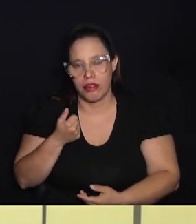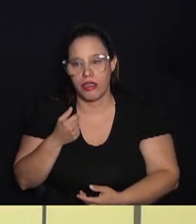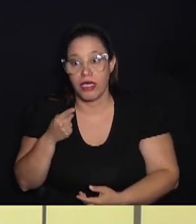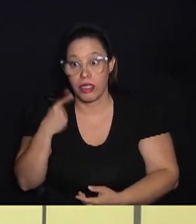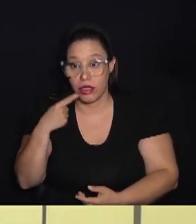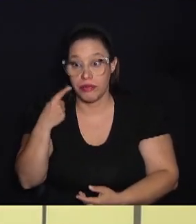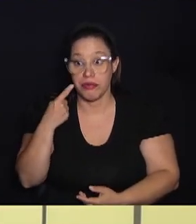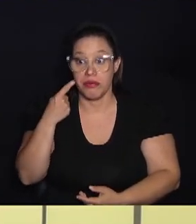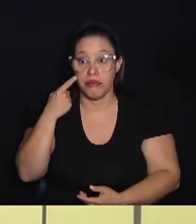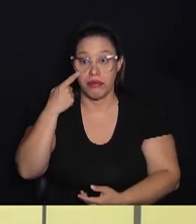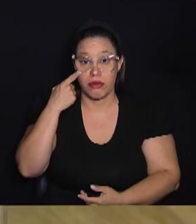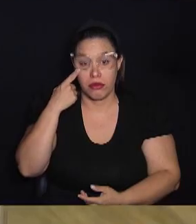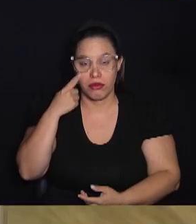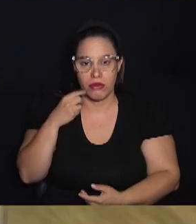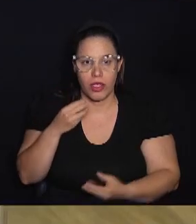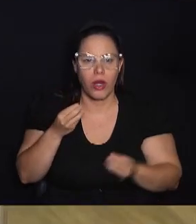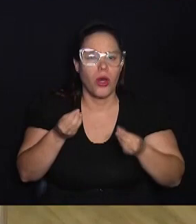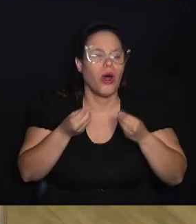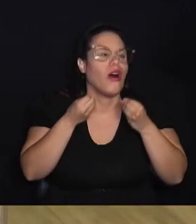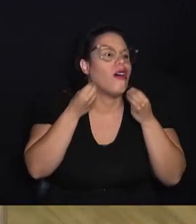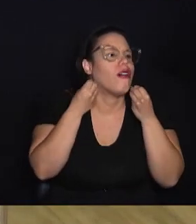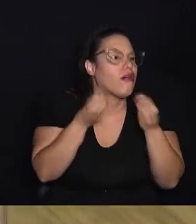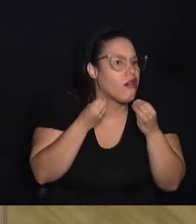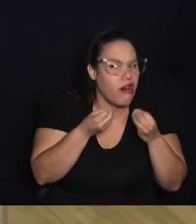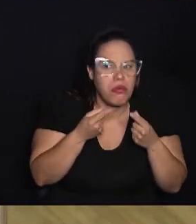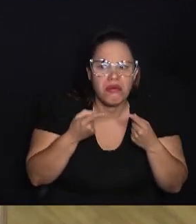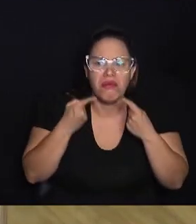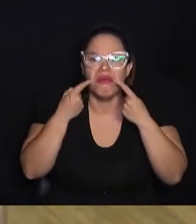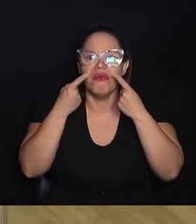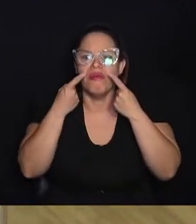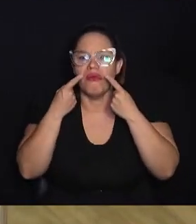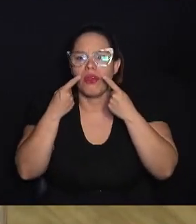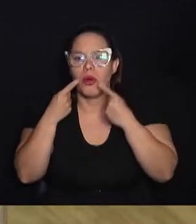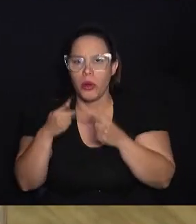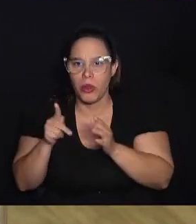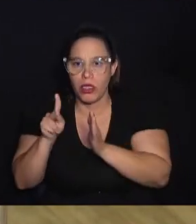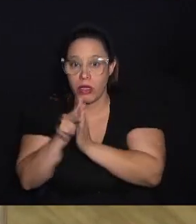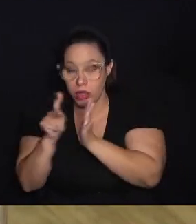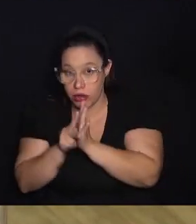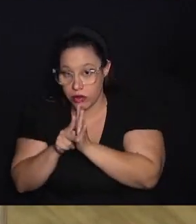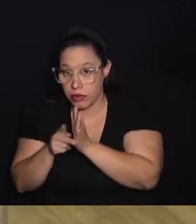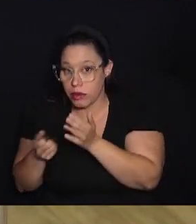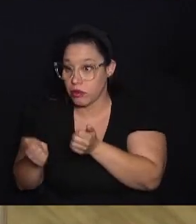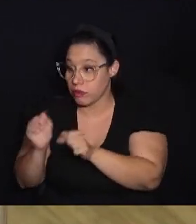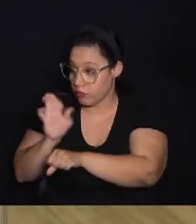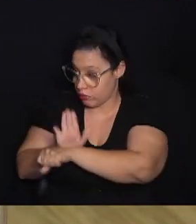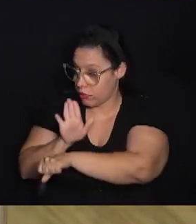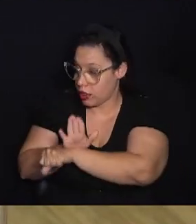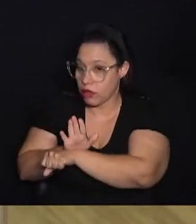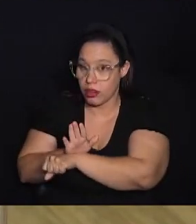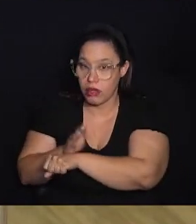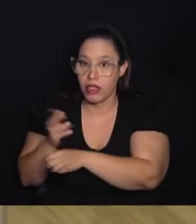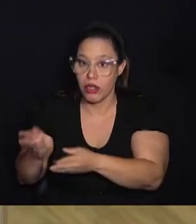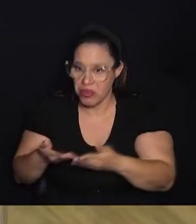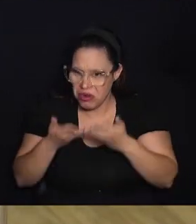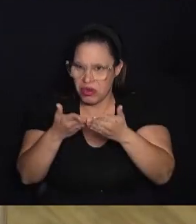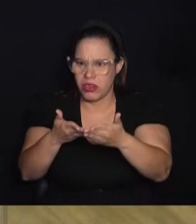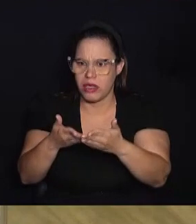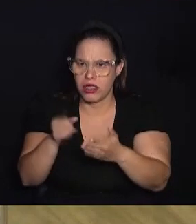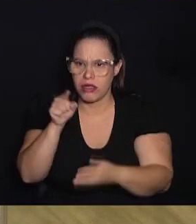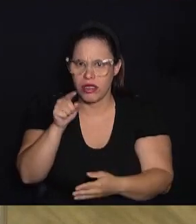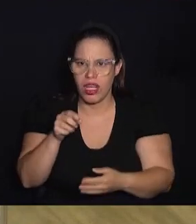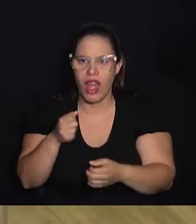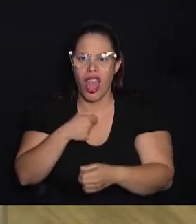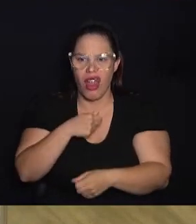vida e como que respira Então vamos lá eu vou propor quer fazer me ajudar me ajuda aqui você vai você vai eu sou sua